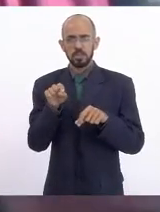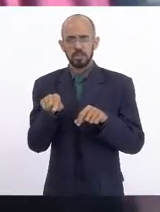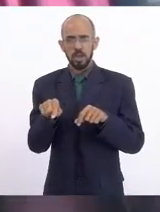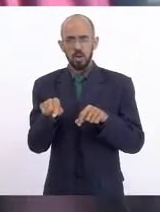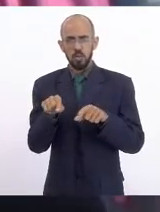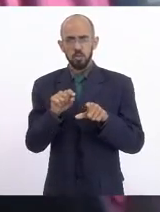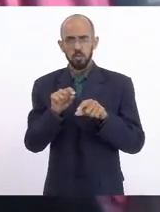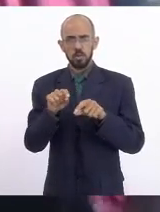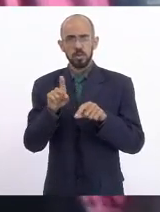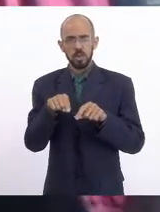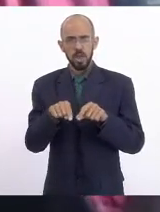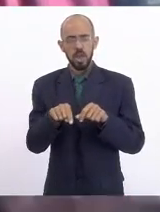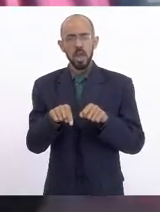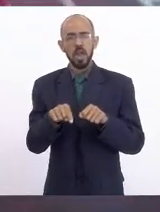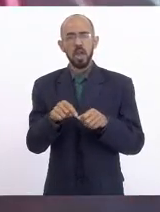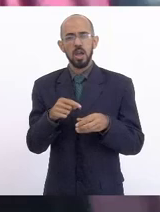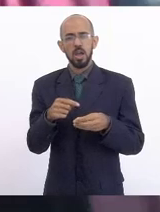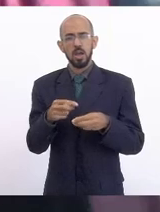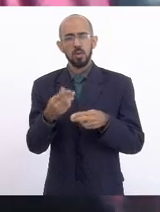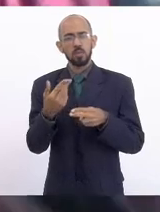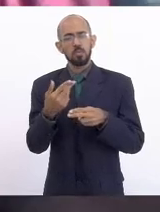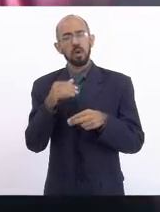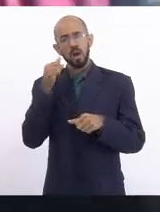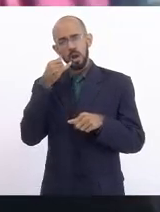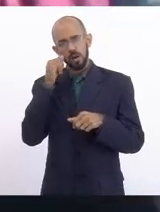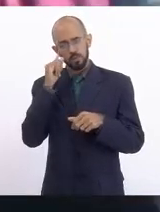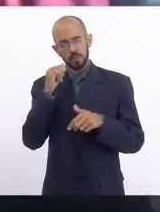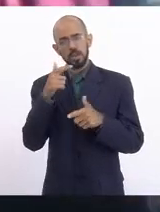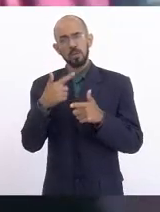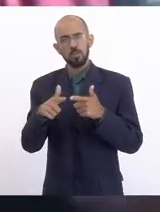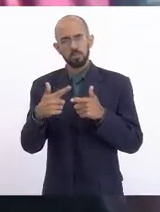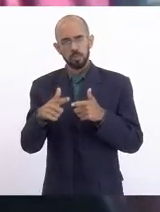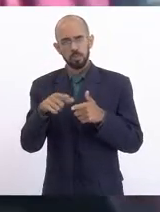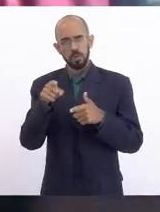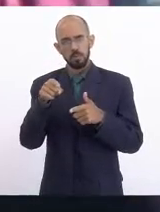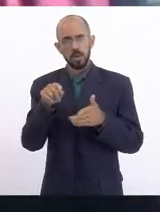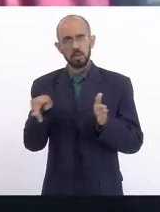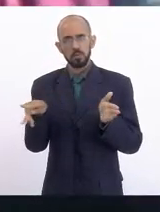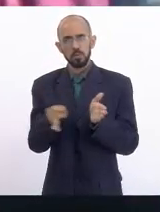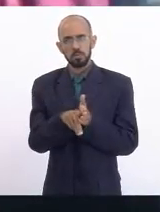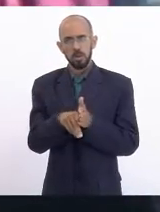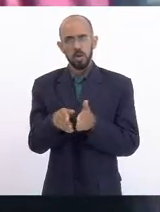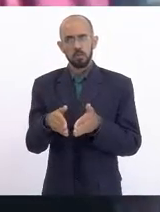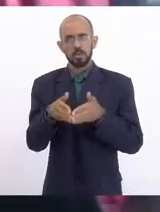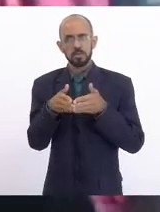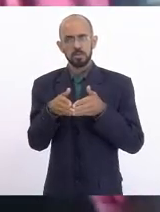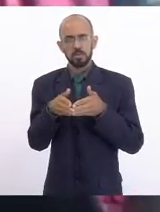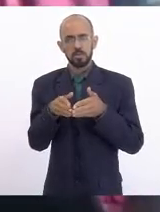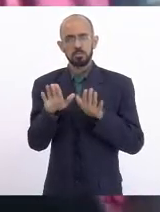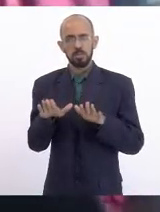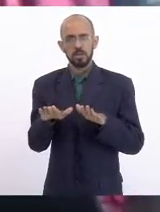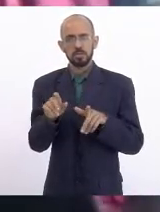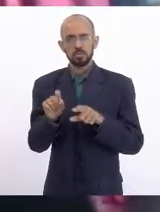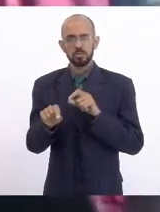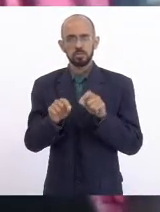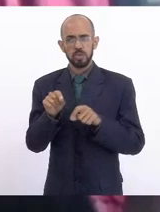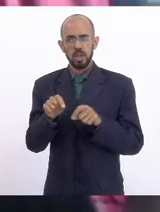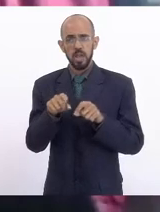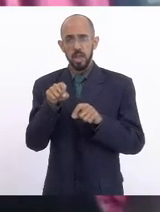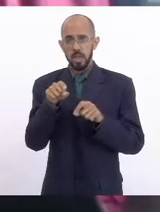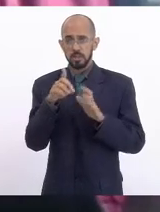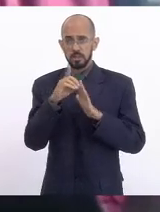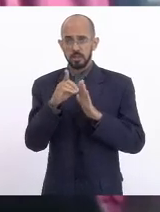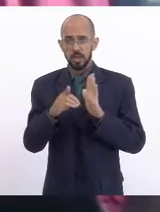forma correta de combater isso é no próprio processo de licenciamento mas logo a missão então este